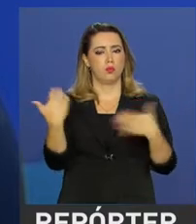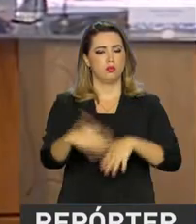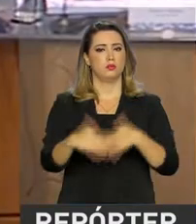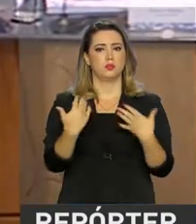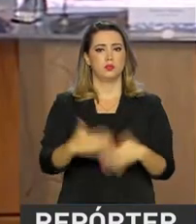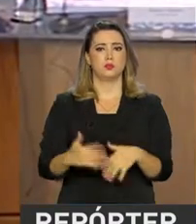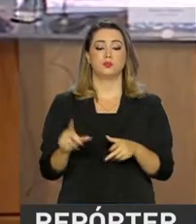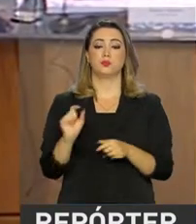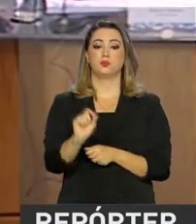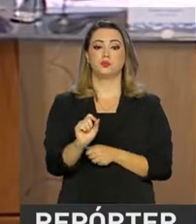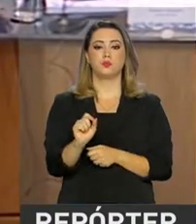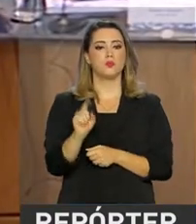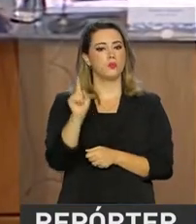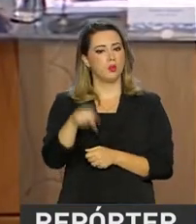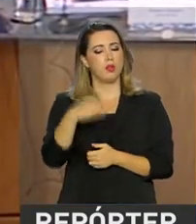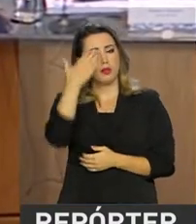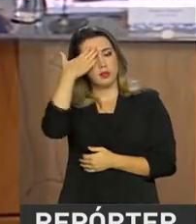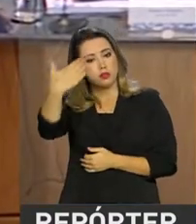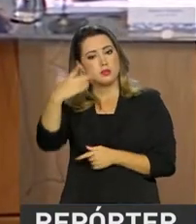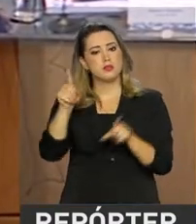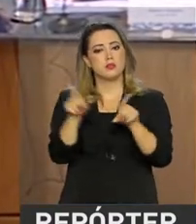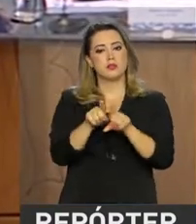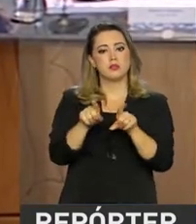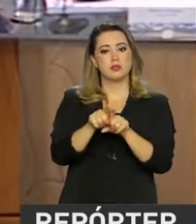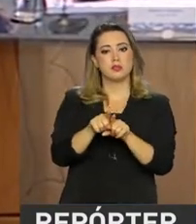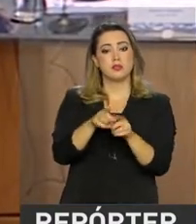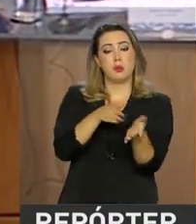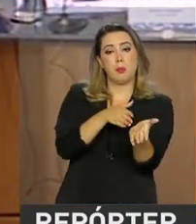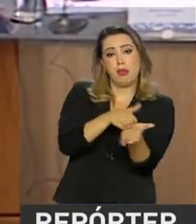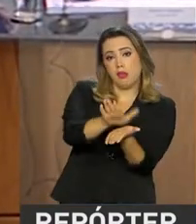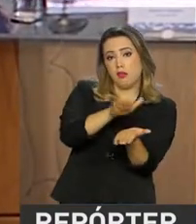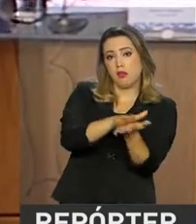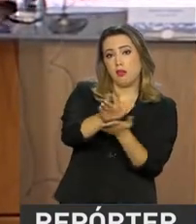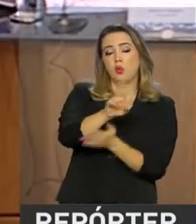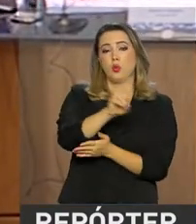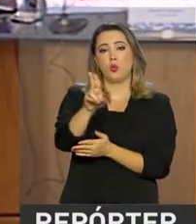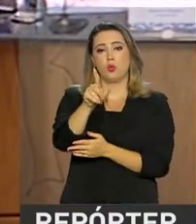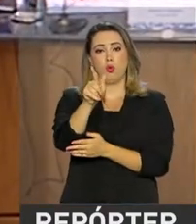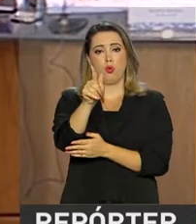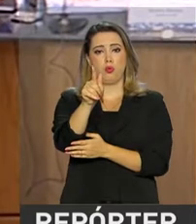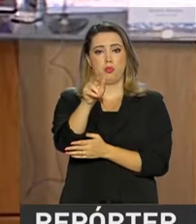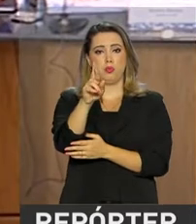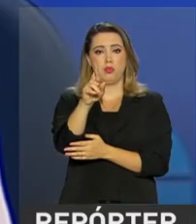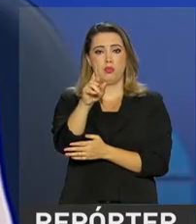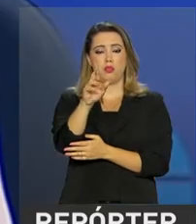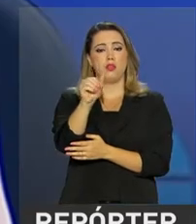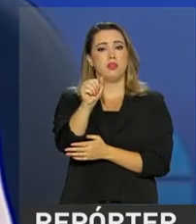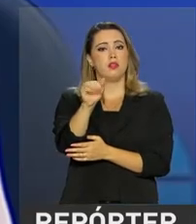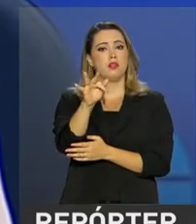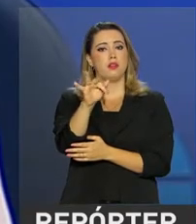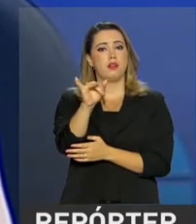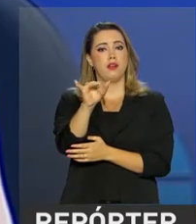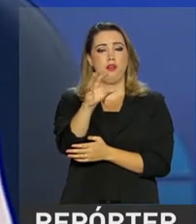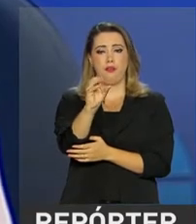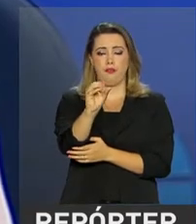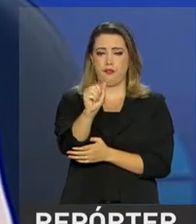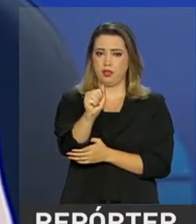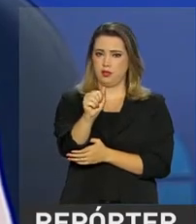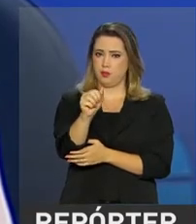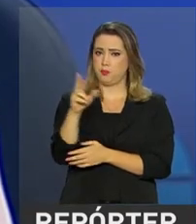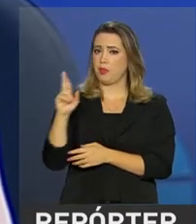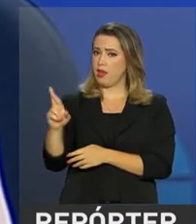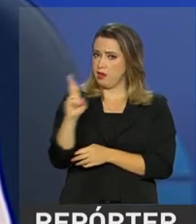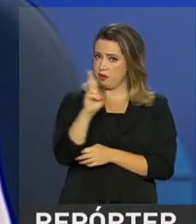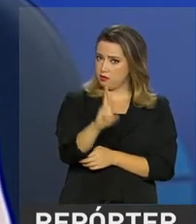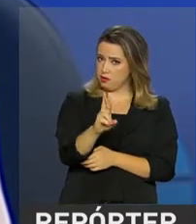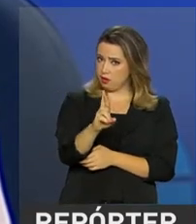exame. Agradecer também a gráfica R.R. Donnelly, que mais uma vez